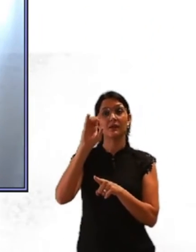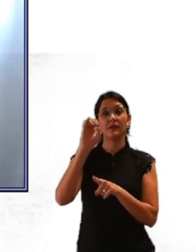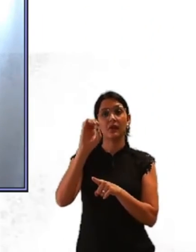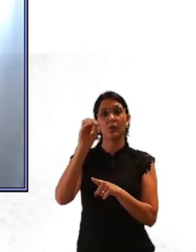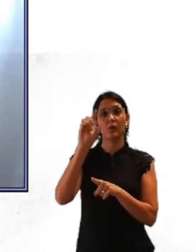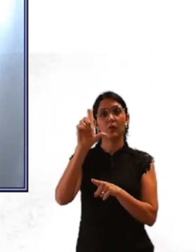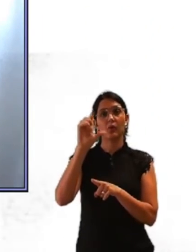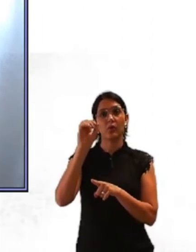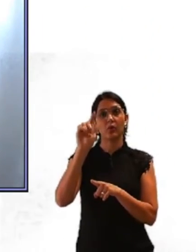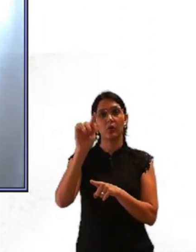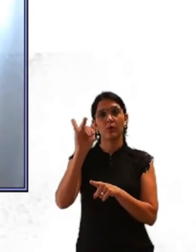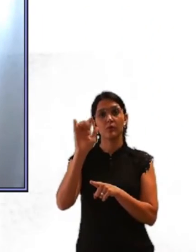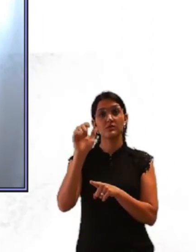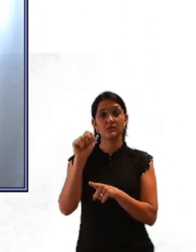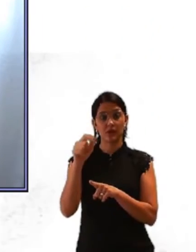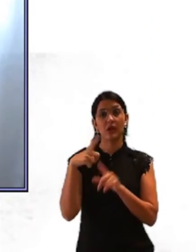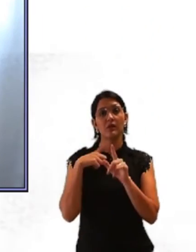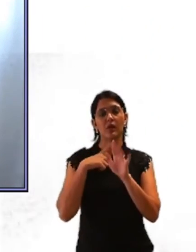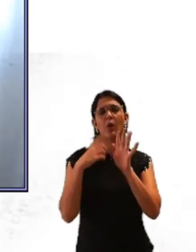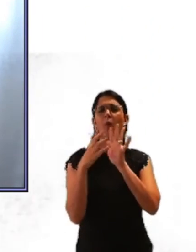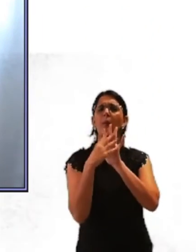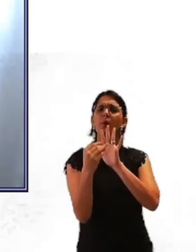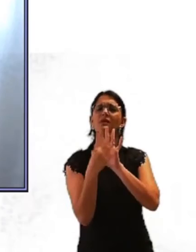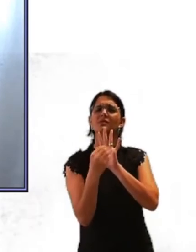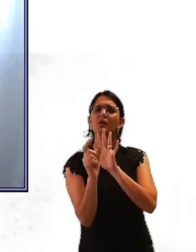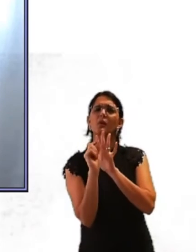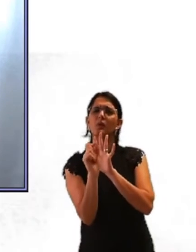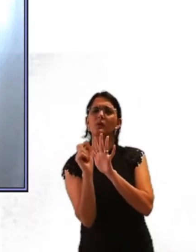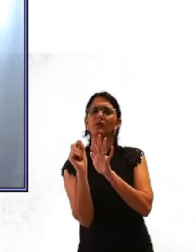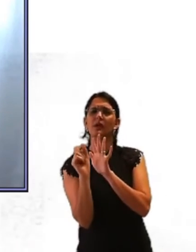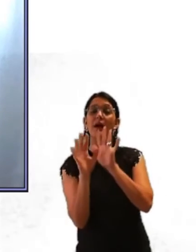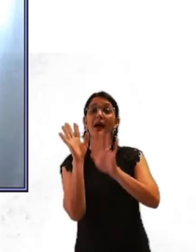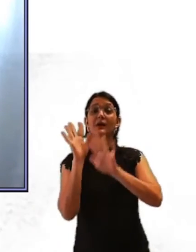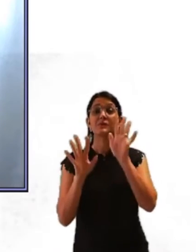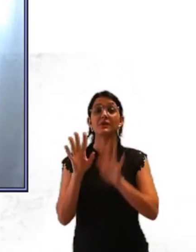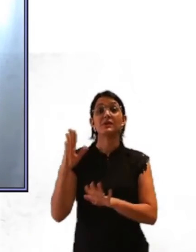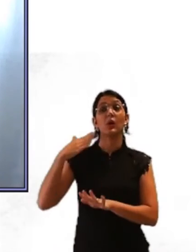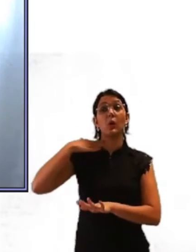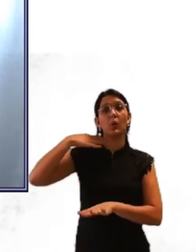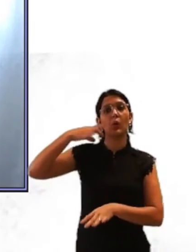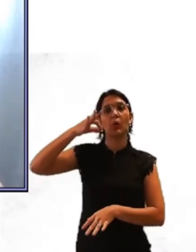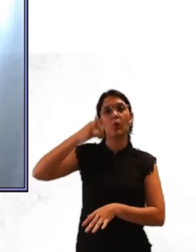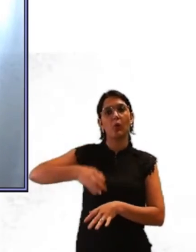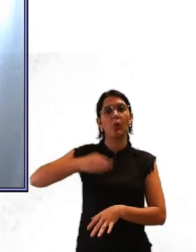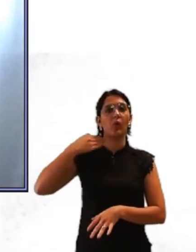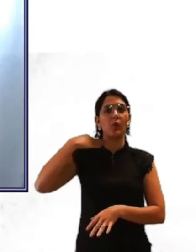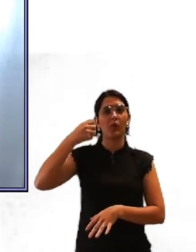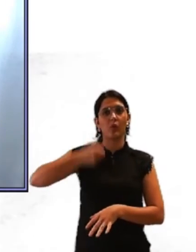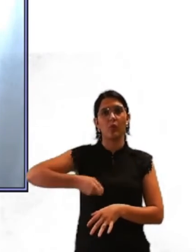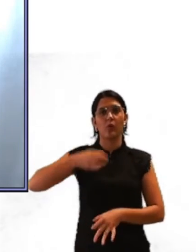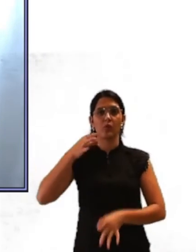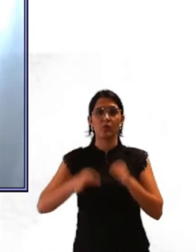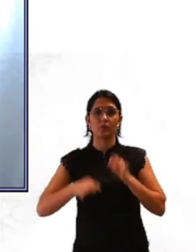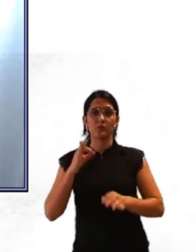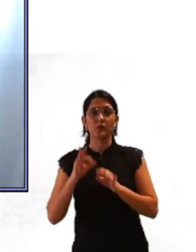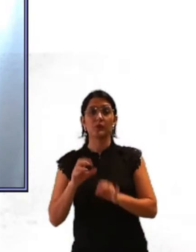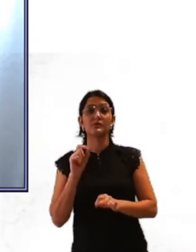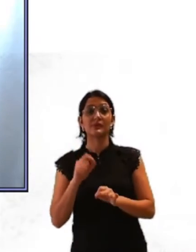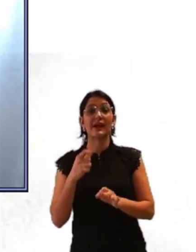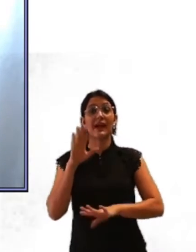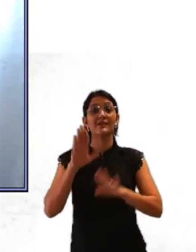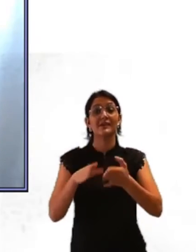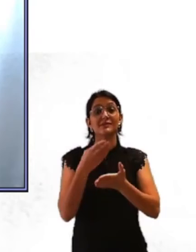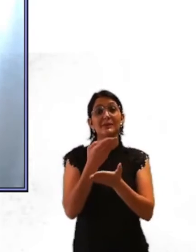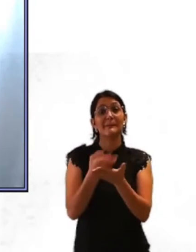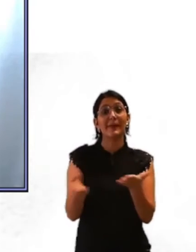modelo atitudinal, esse modelo, ele acaba que um juiz vai ter dentro das suas preconcepções a